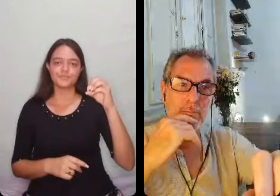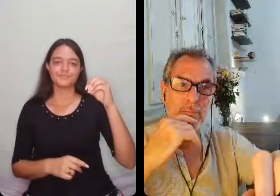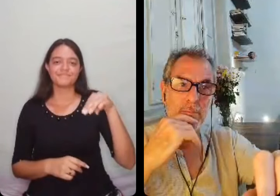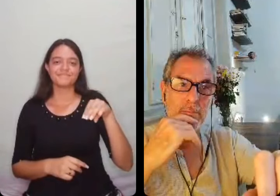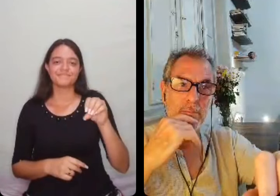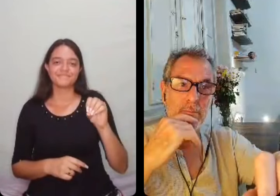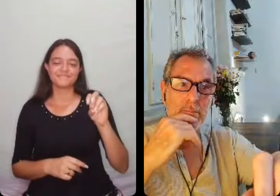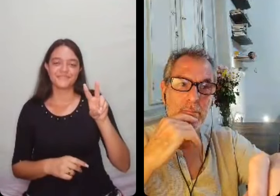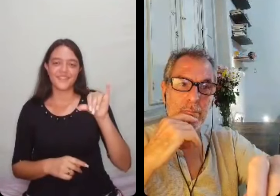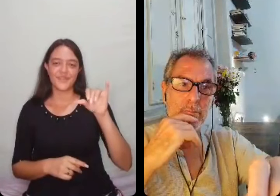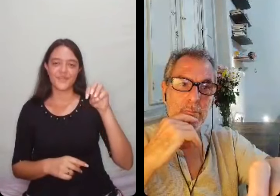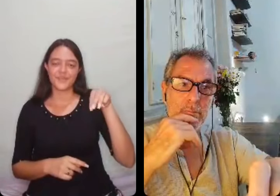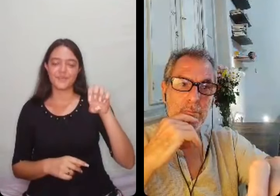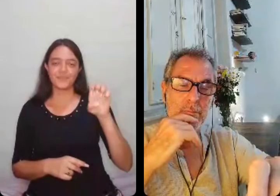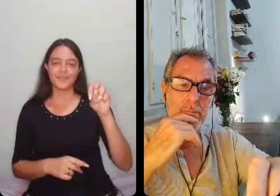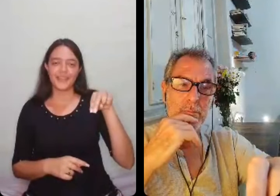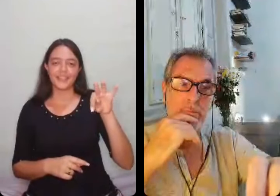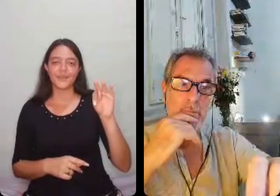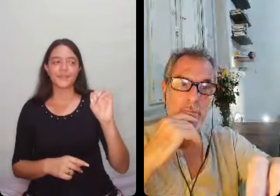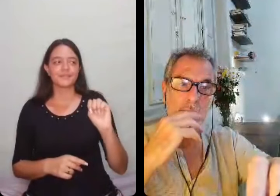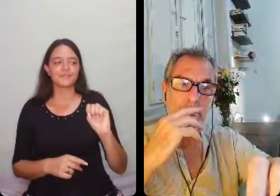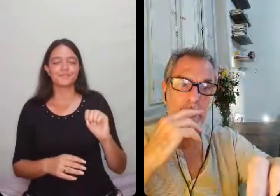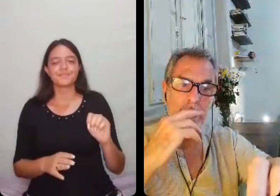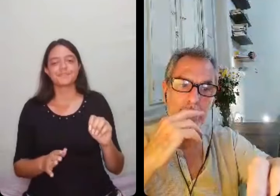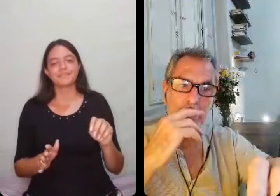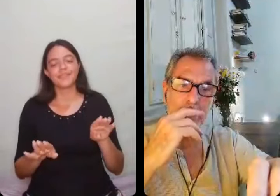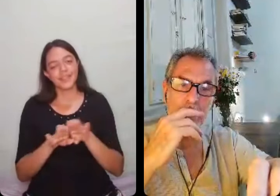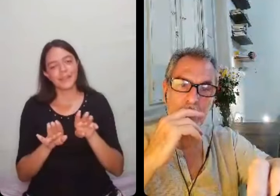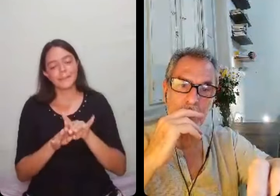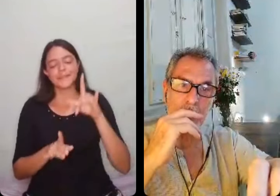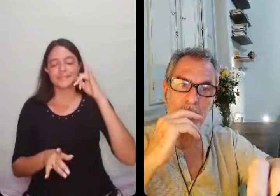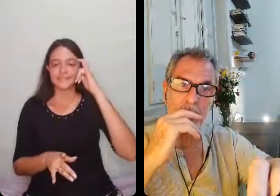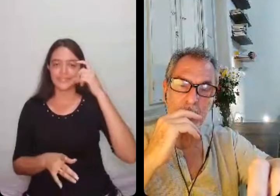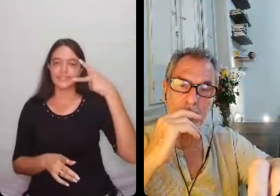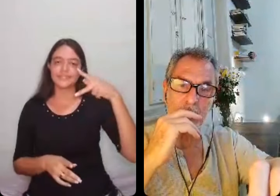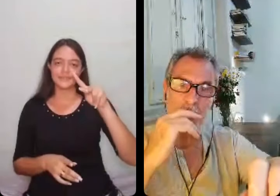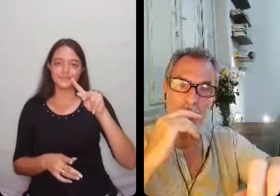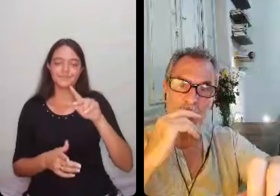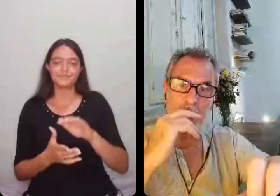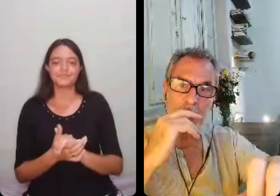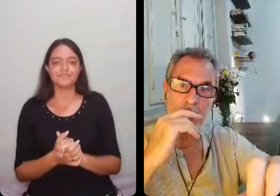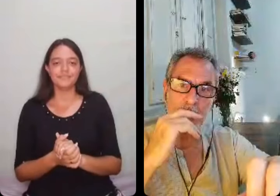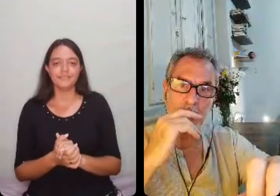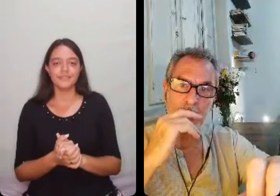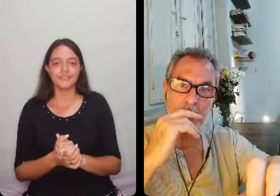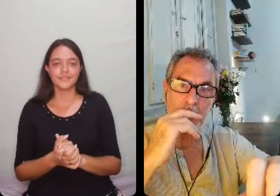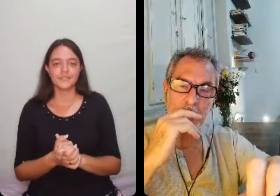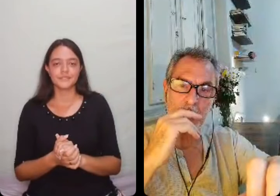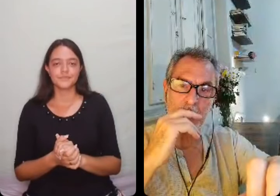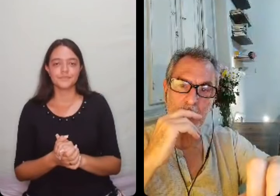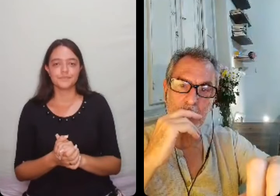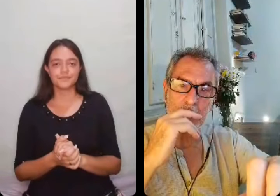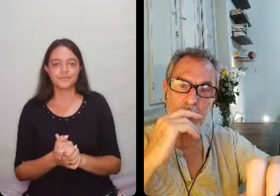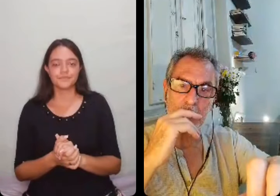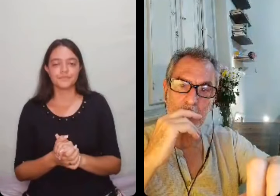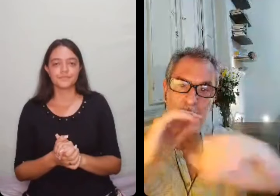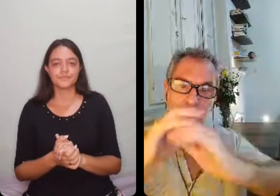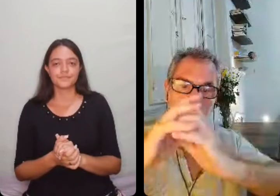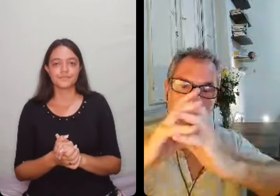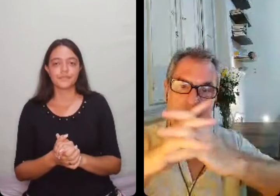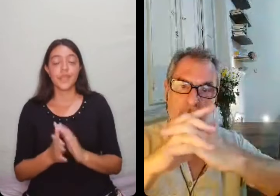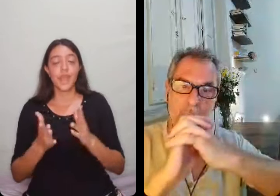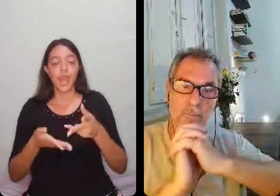Então, tem essas duas vias. Nós vamos por aqui também no Stories do Mood, para que vocês